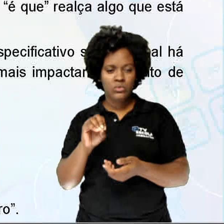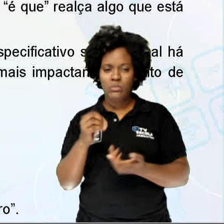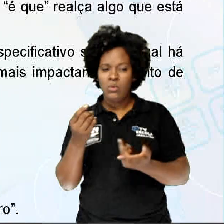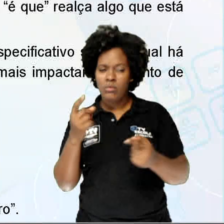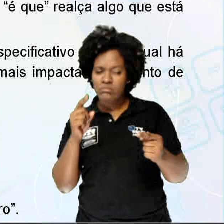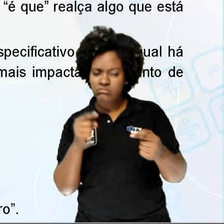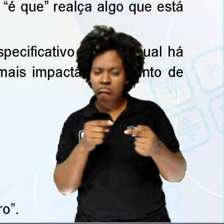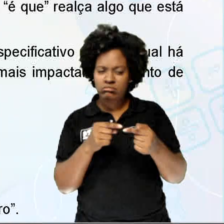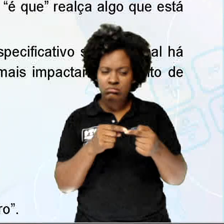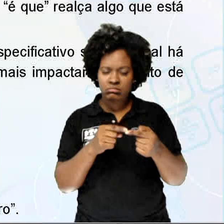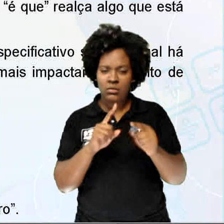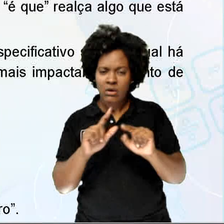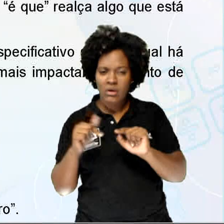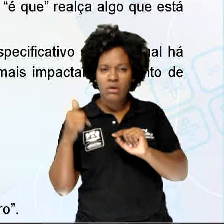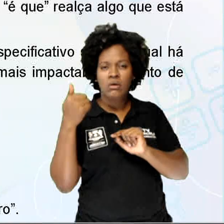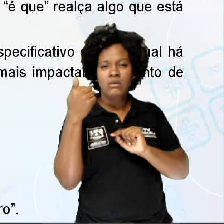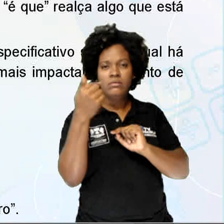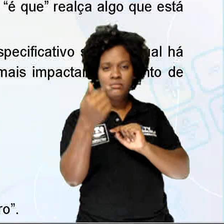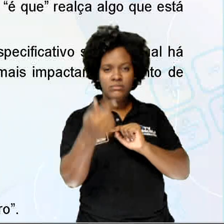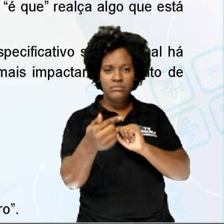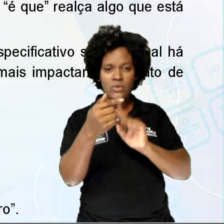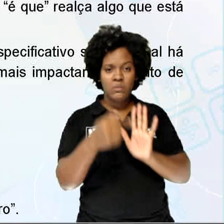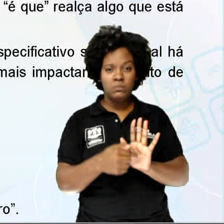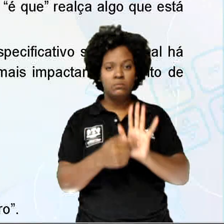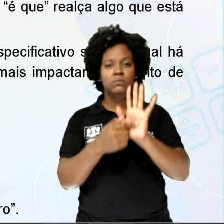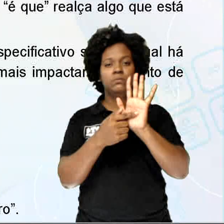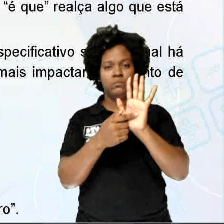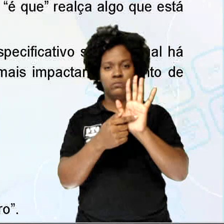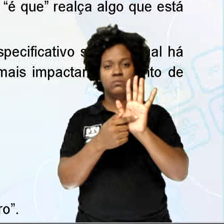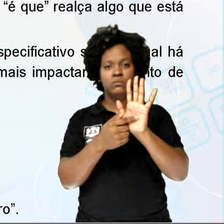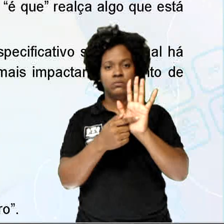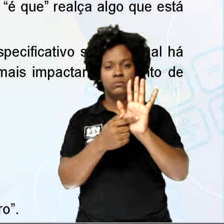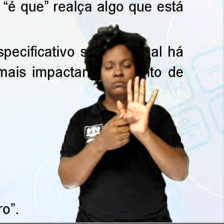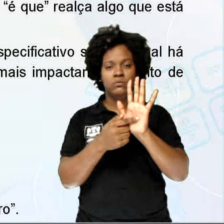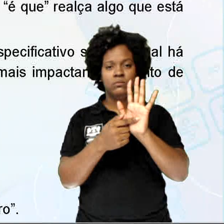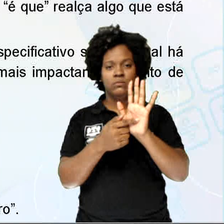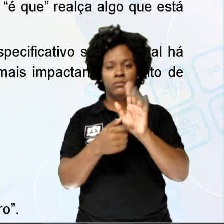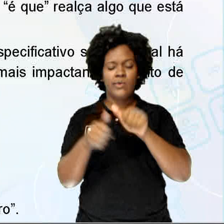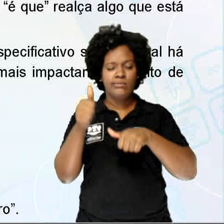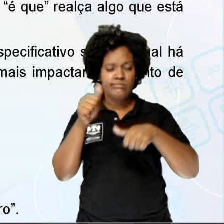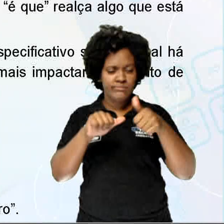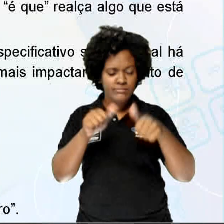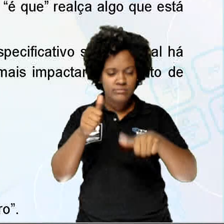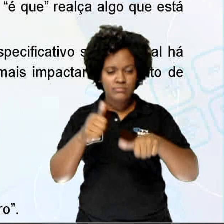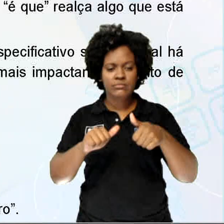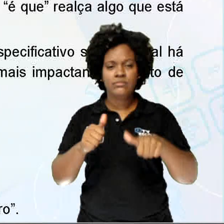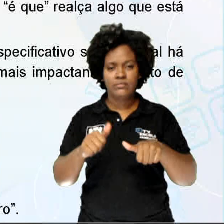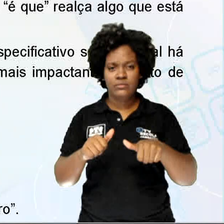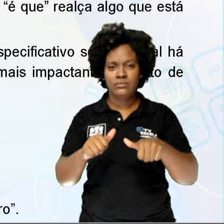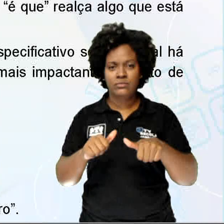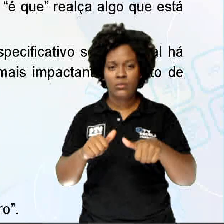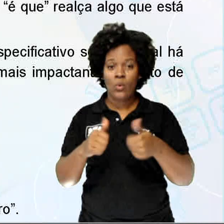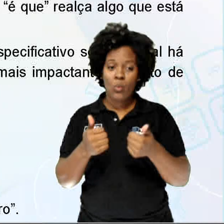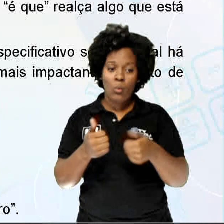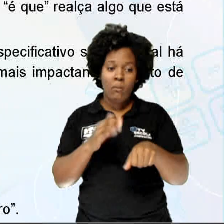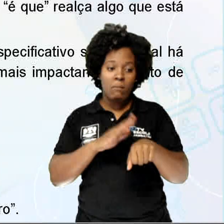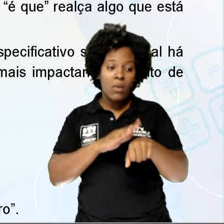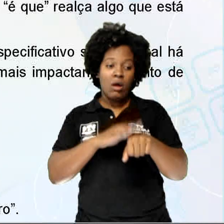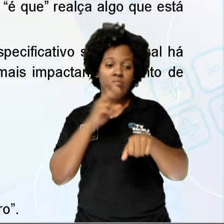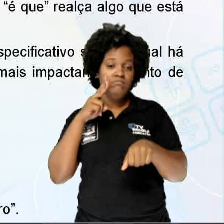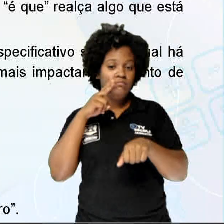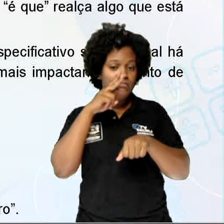afirmação posterior destacada pelo superlativo analítico, ou mais